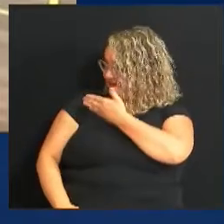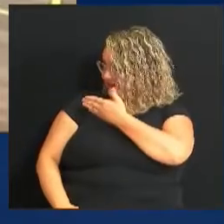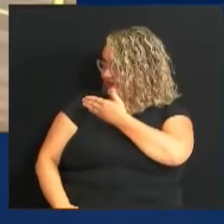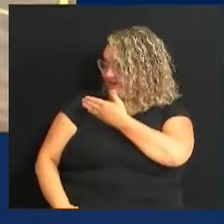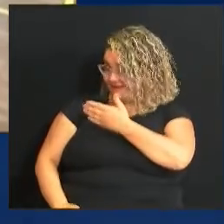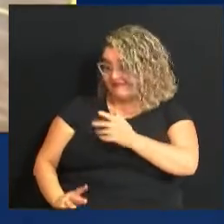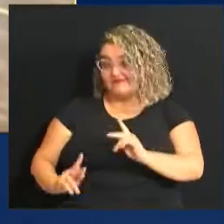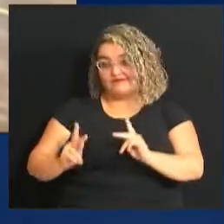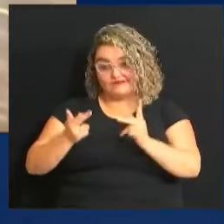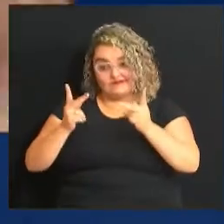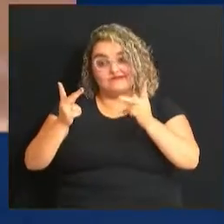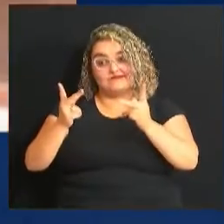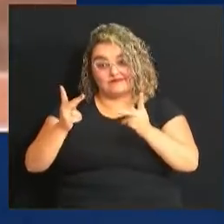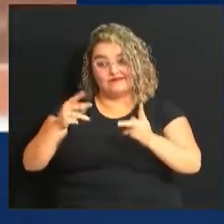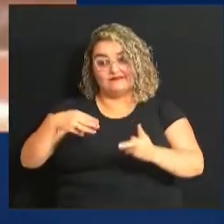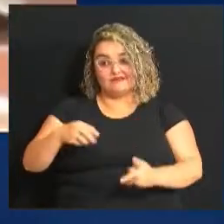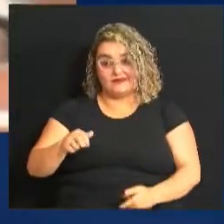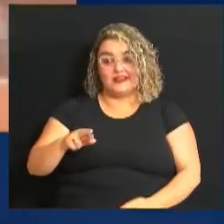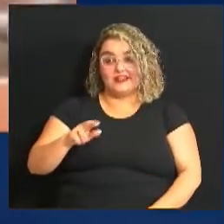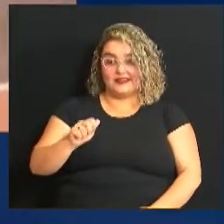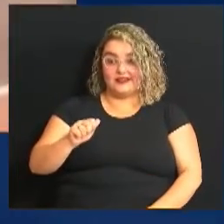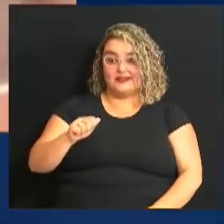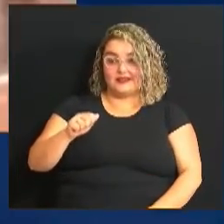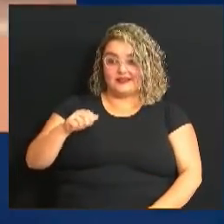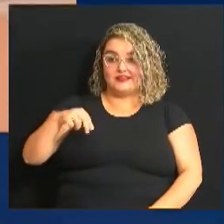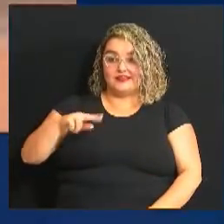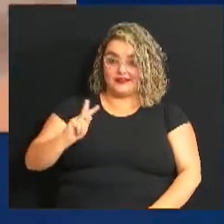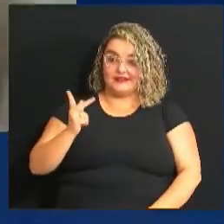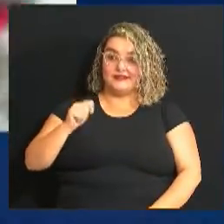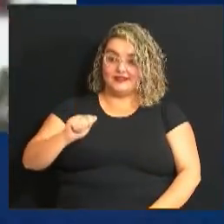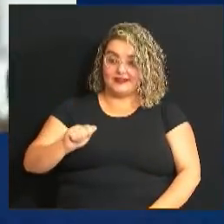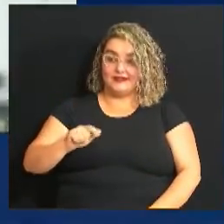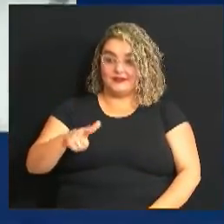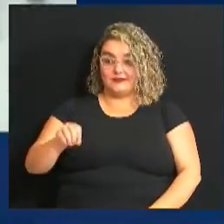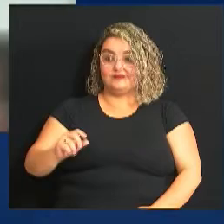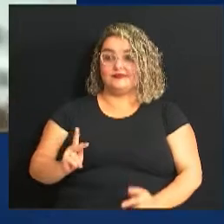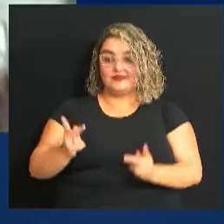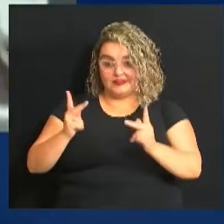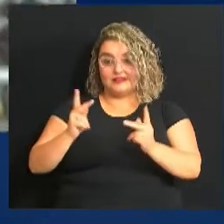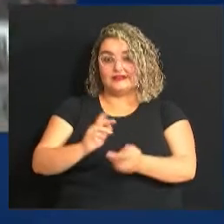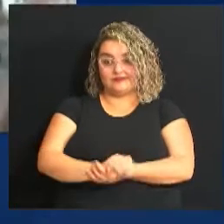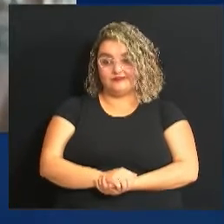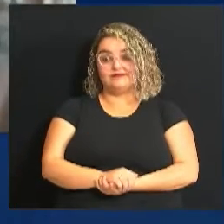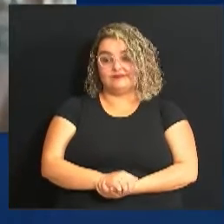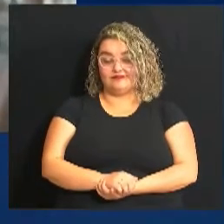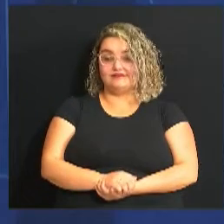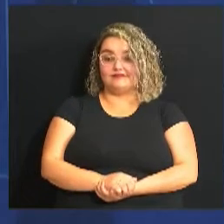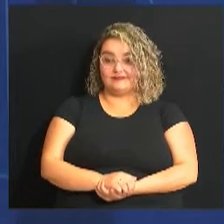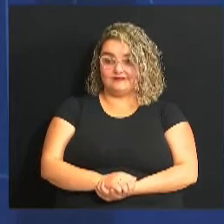Veracruz no Maranhão e abre 2-0 na final da Liga de Basquete Feminino.